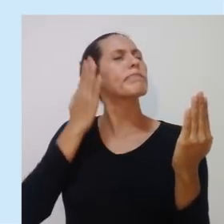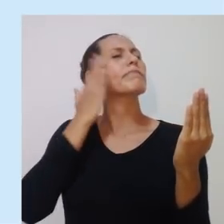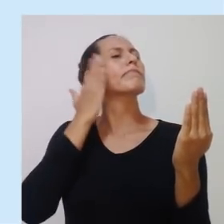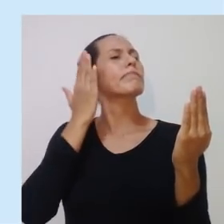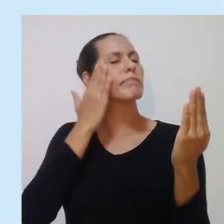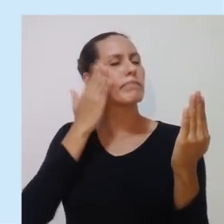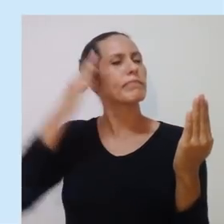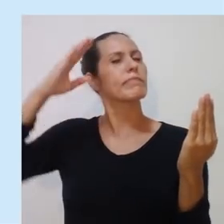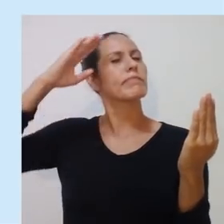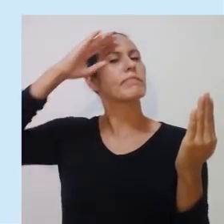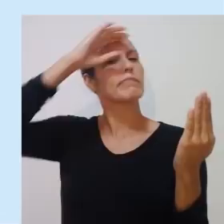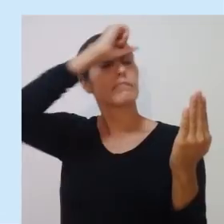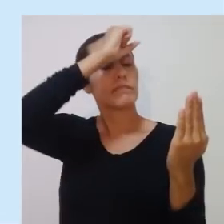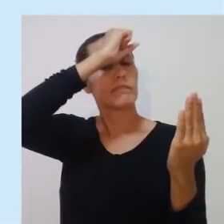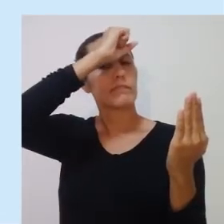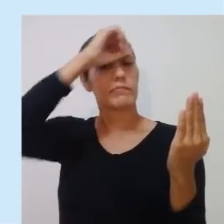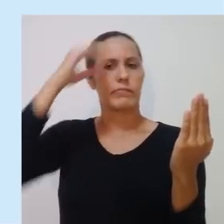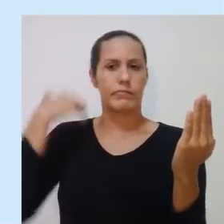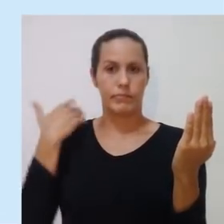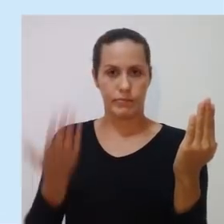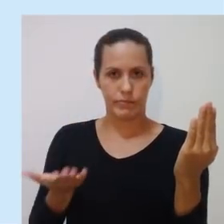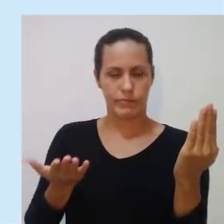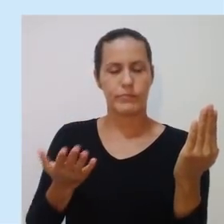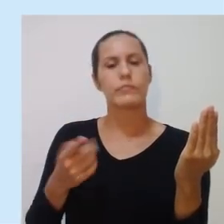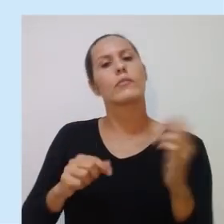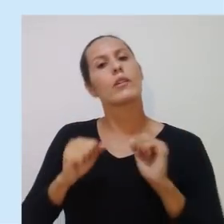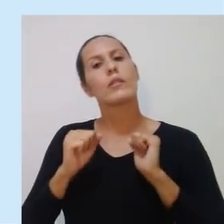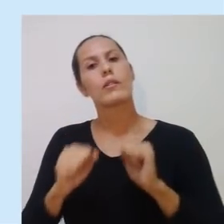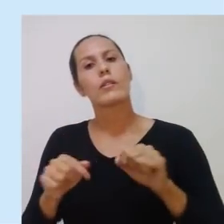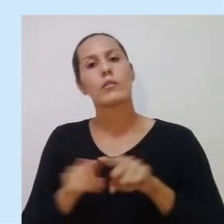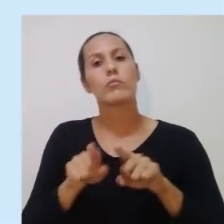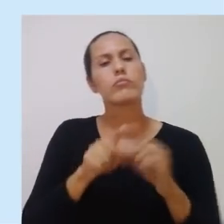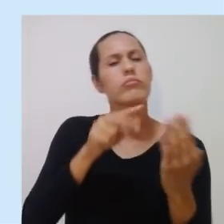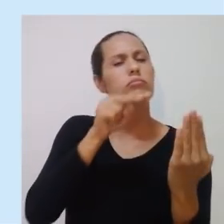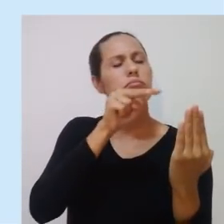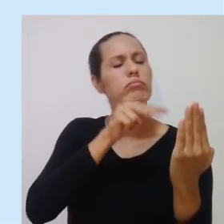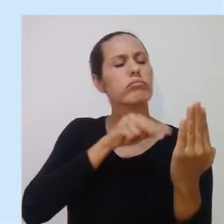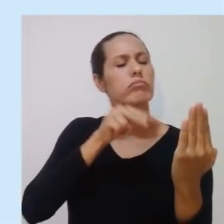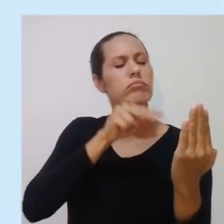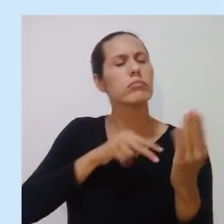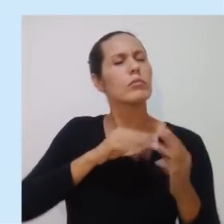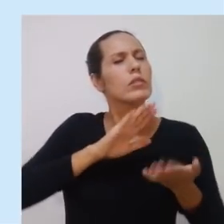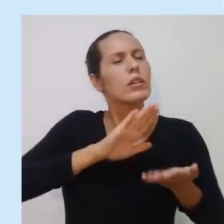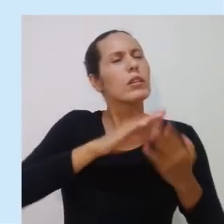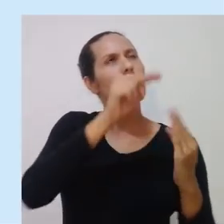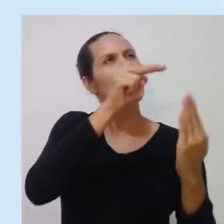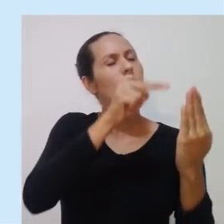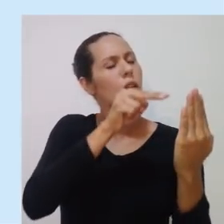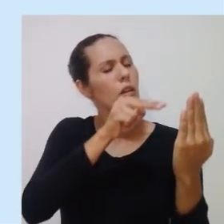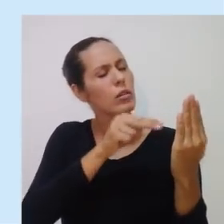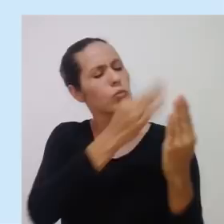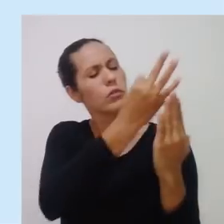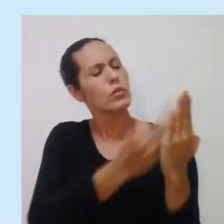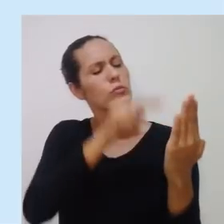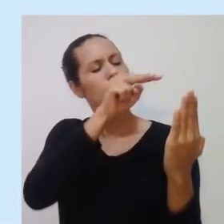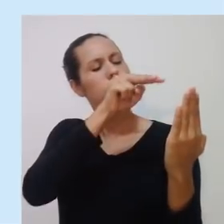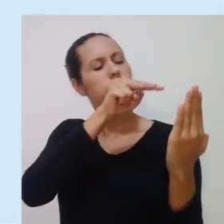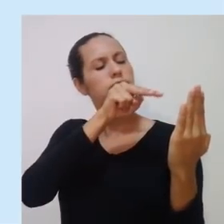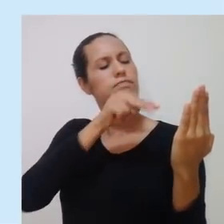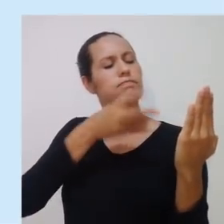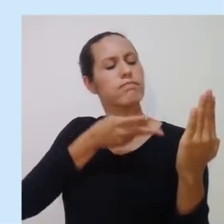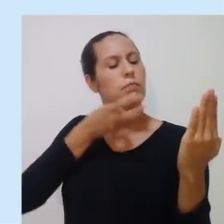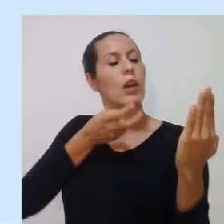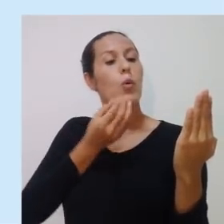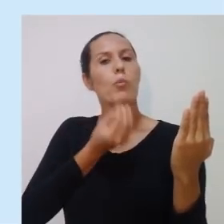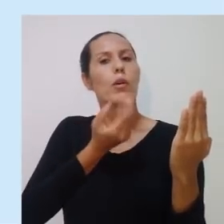ele escreveu, você pode tirar conclusões, você pode fazer interpretações, ou seja, é o